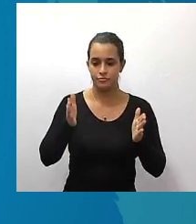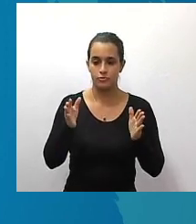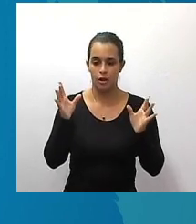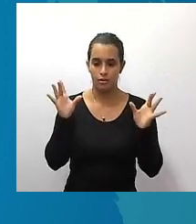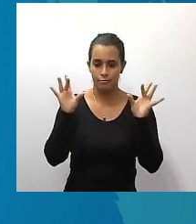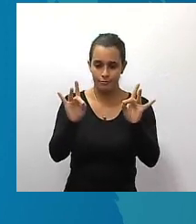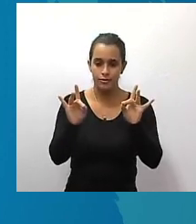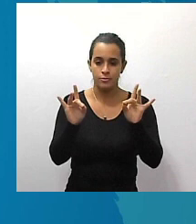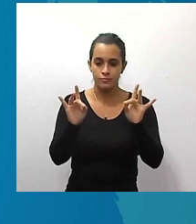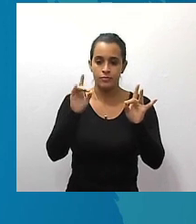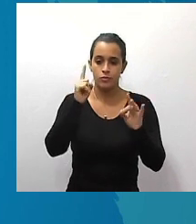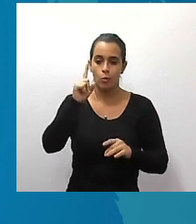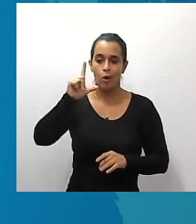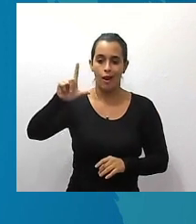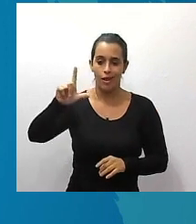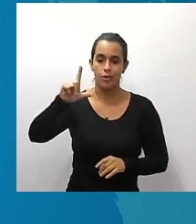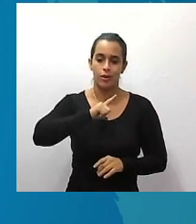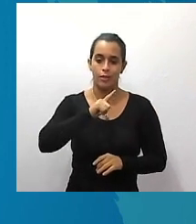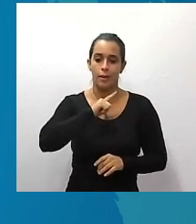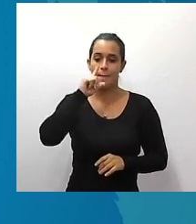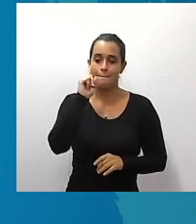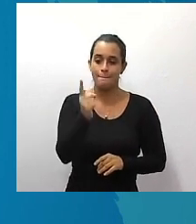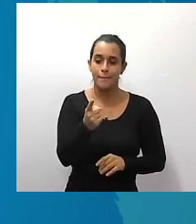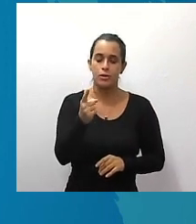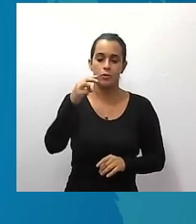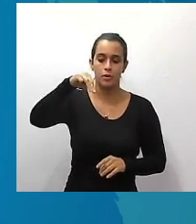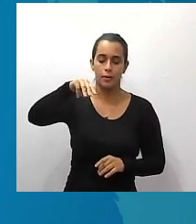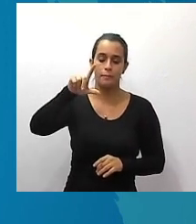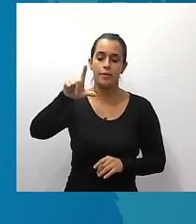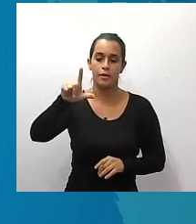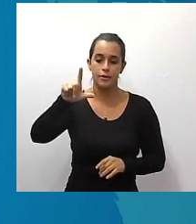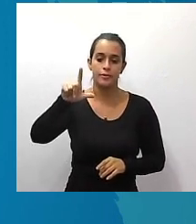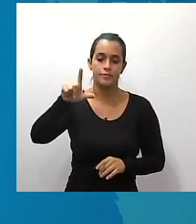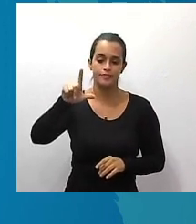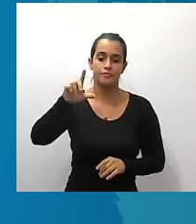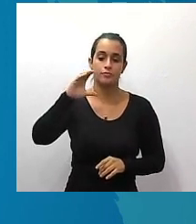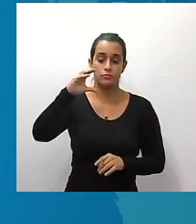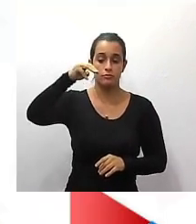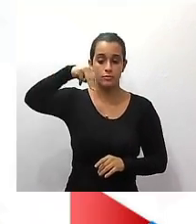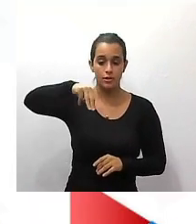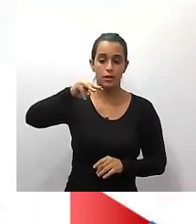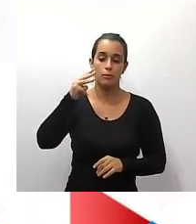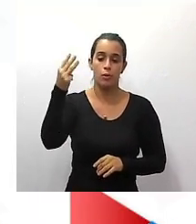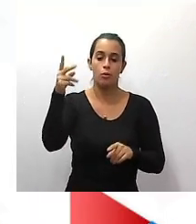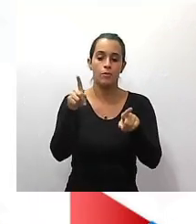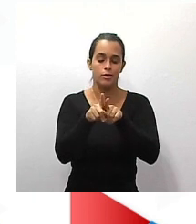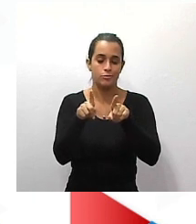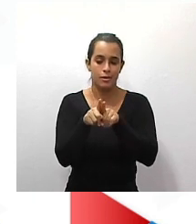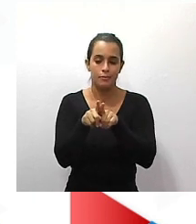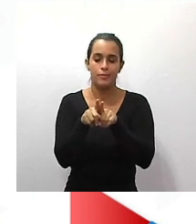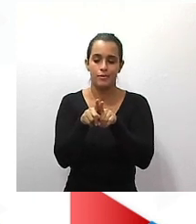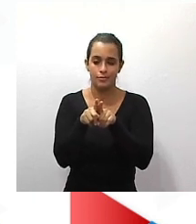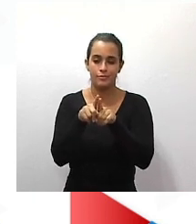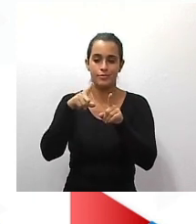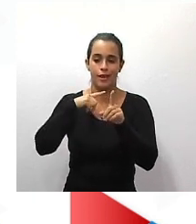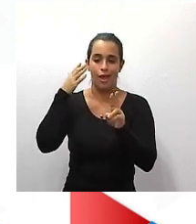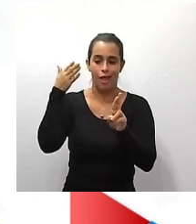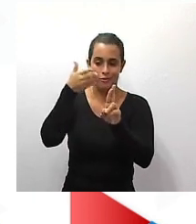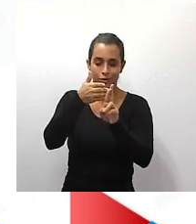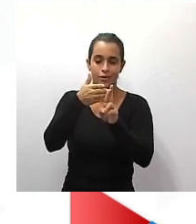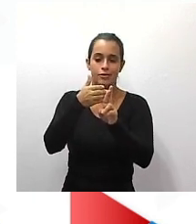é um prisma, ok? E sendo um cubo, a área da base é A ao quadrado. Fechou? Deu para entender? A ao